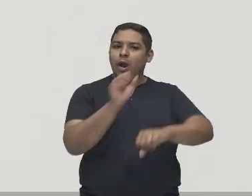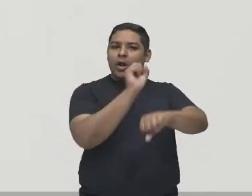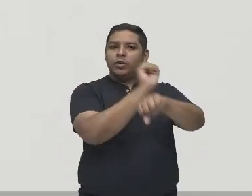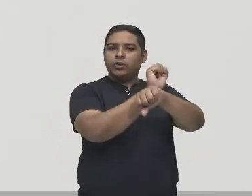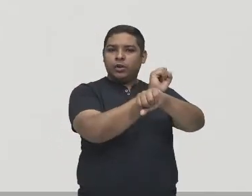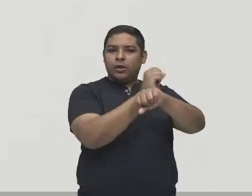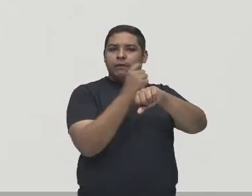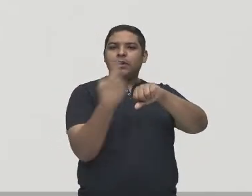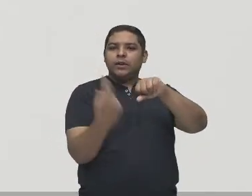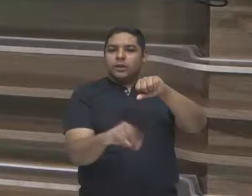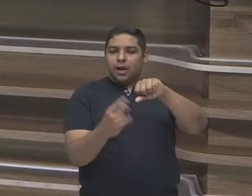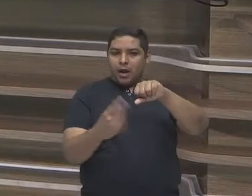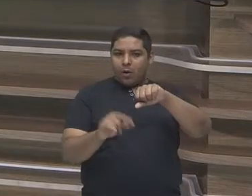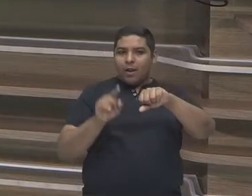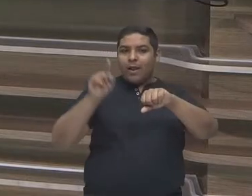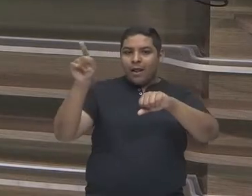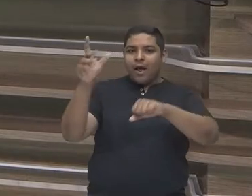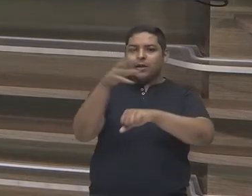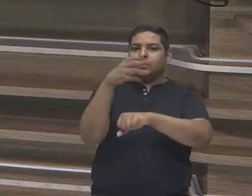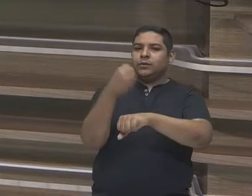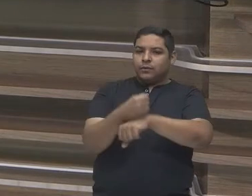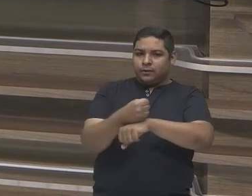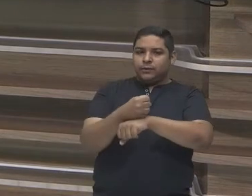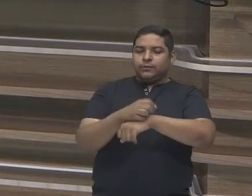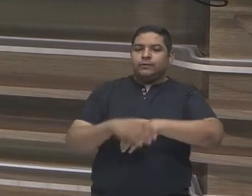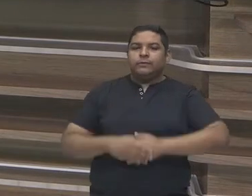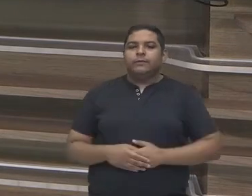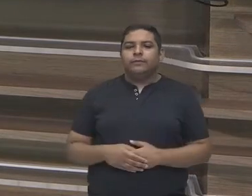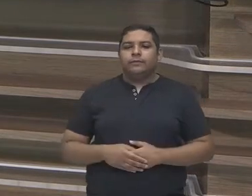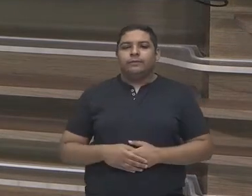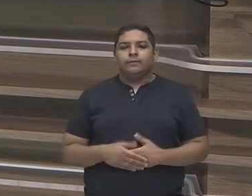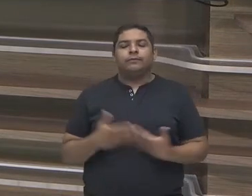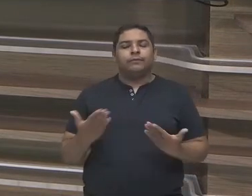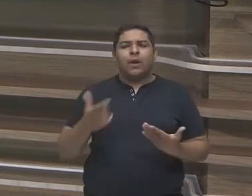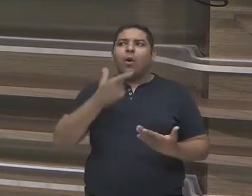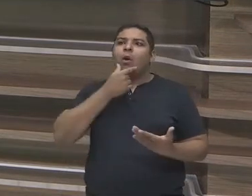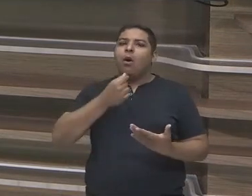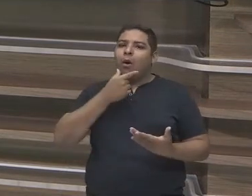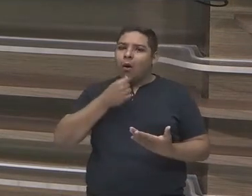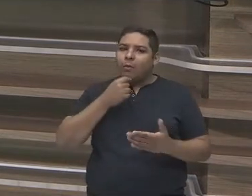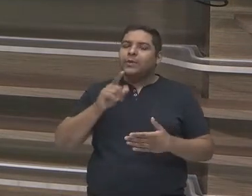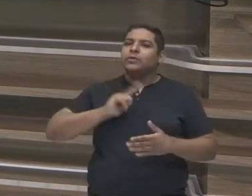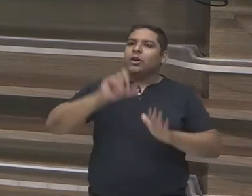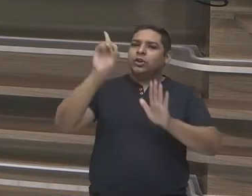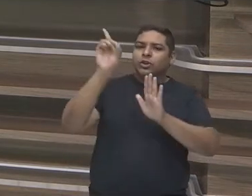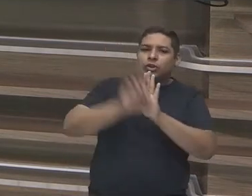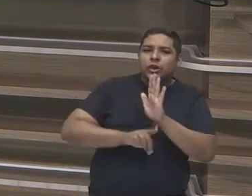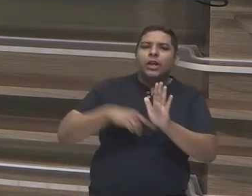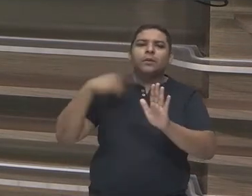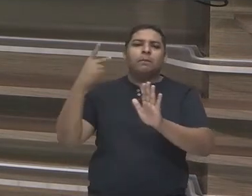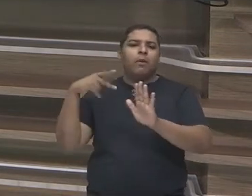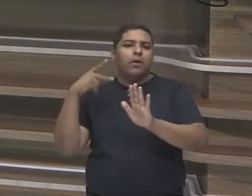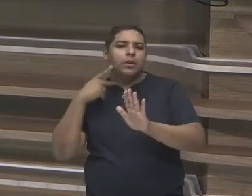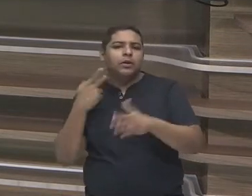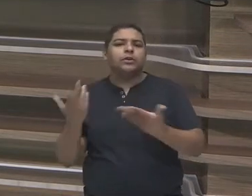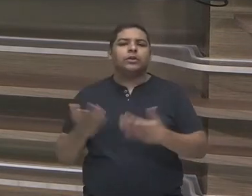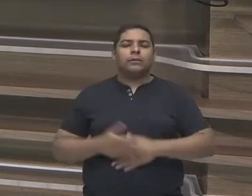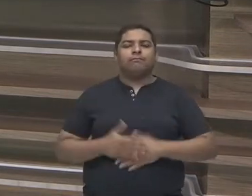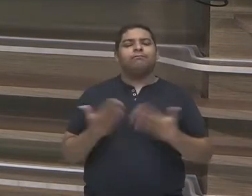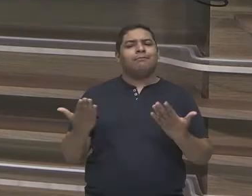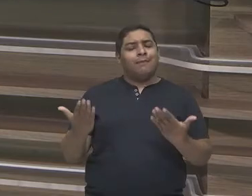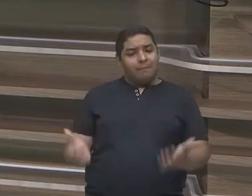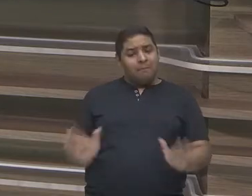já sabem, não atendeu às mulheres. Então, os homens, eles tinham direito ao voto, participação política, mas as mulheres